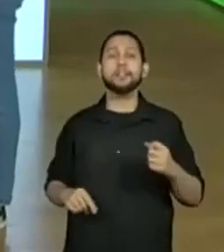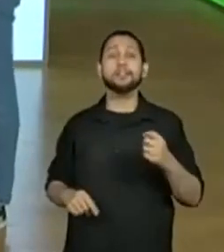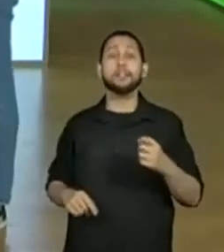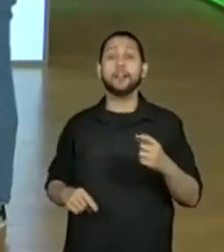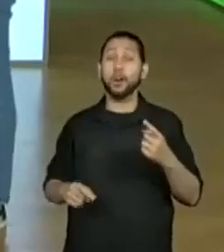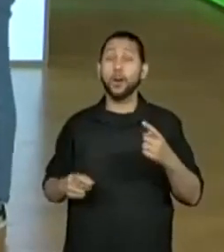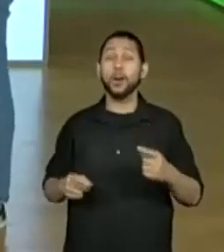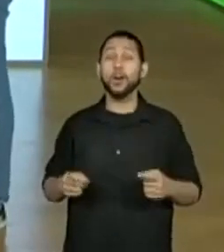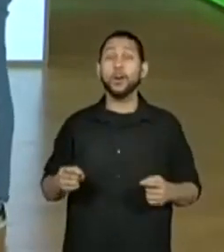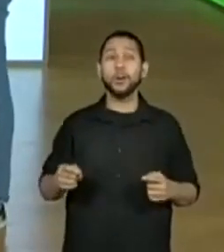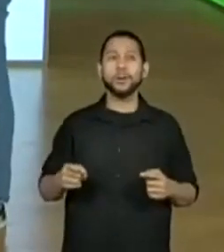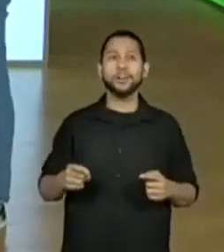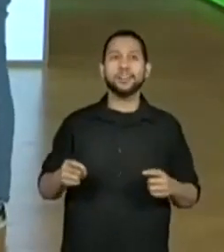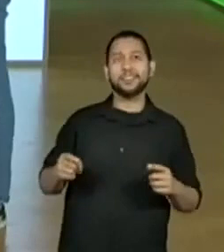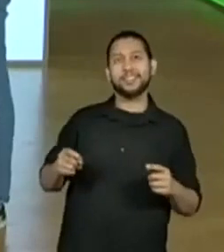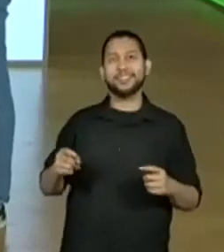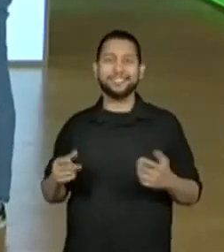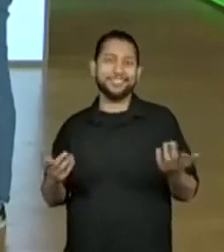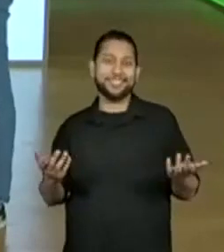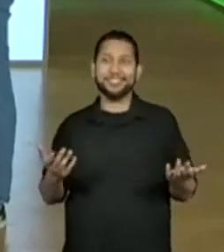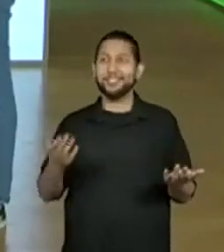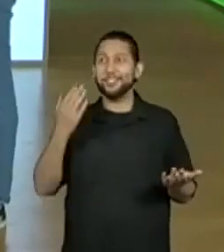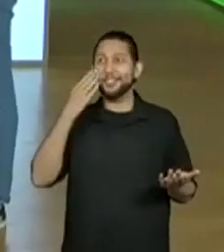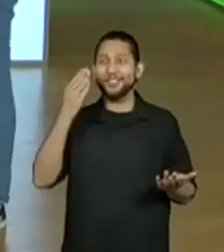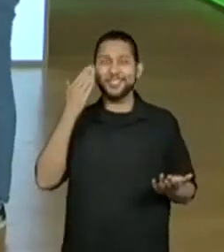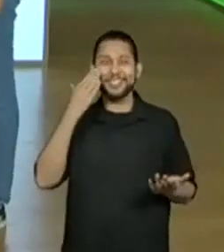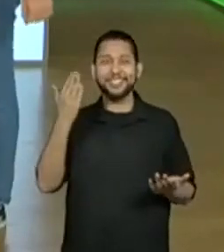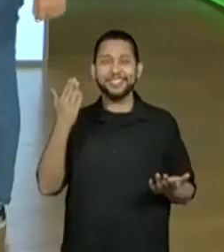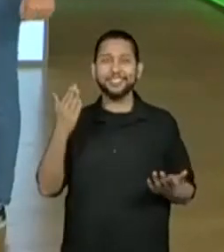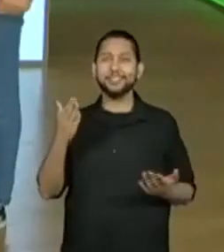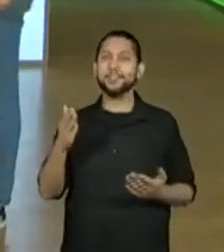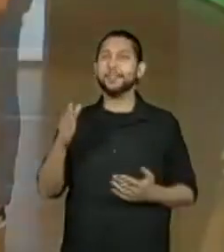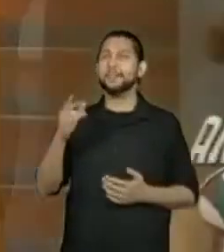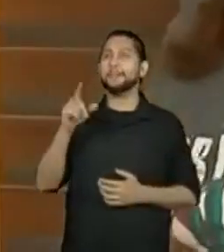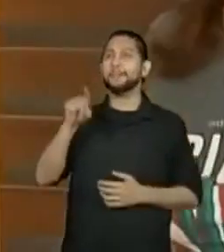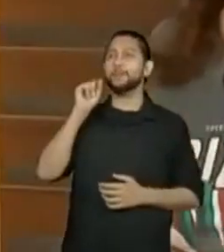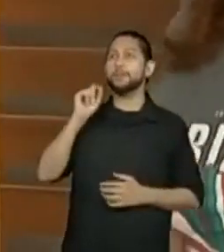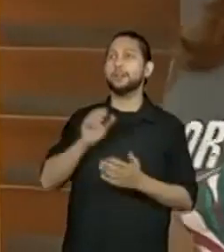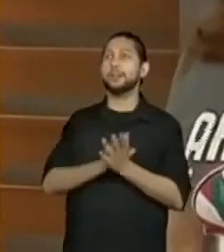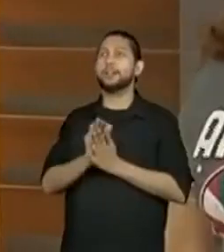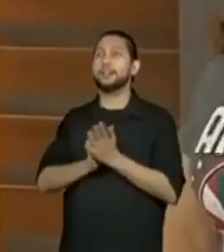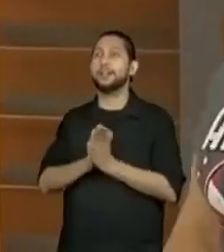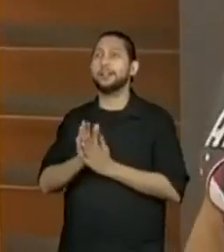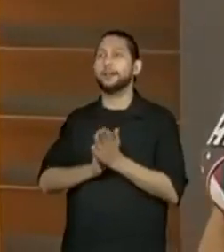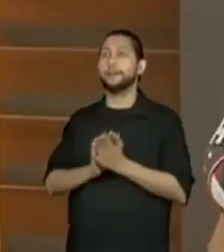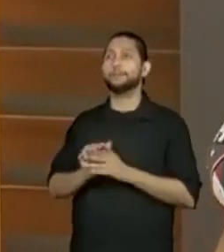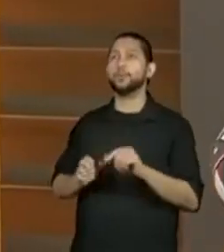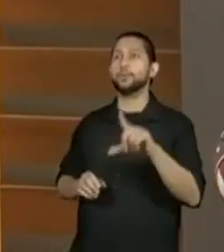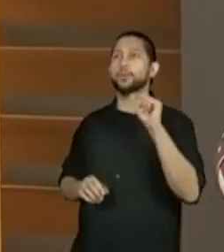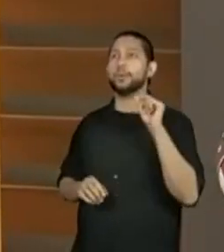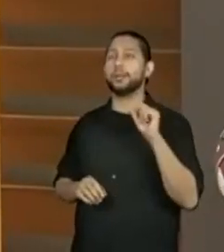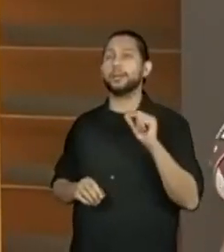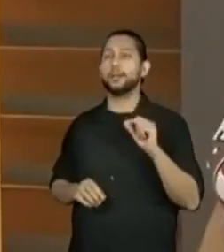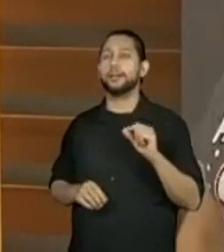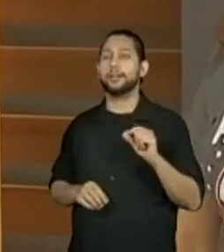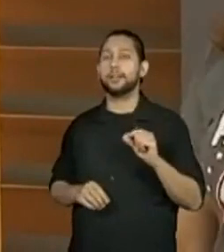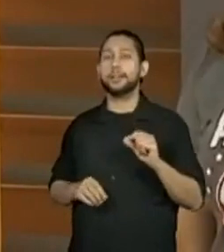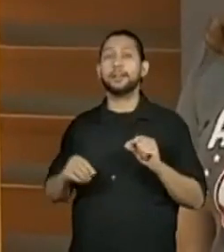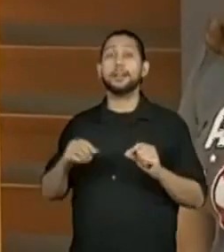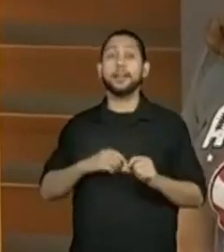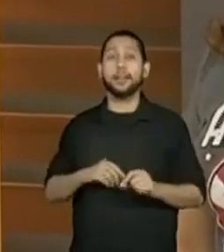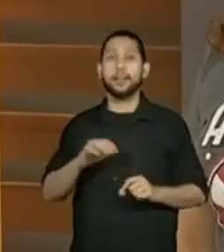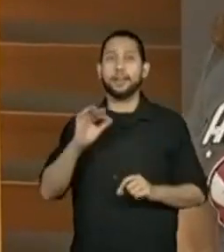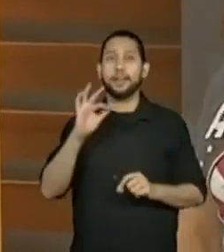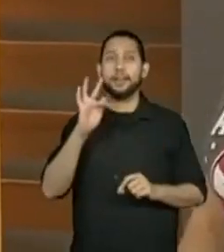acertar uma bomba? Vai, não vai poder ver. Não, eu tô analisando. Só chuta. Vai. Eu vou pegar, então, o nome de um caça. F5.